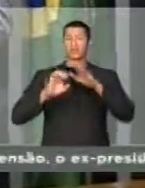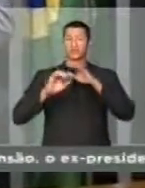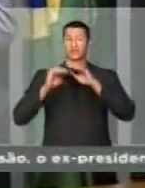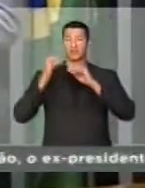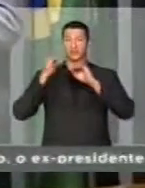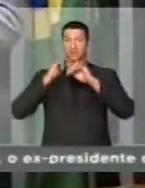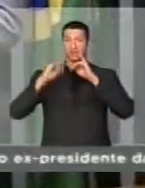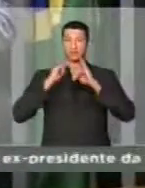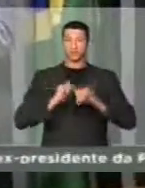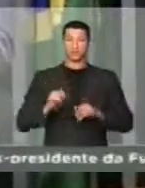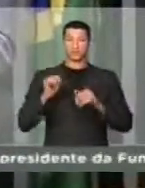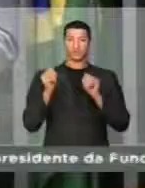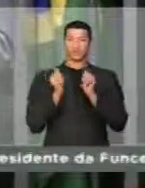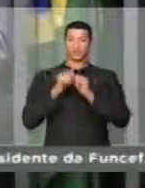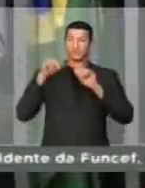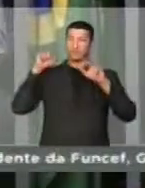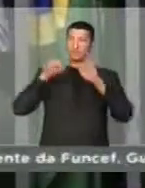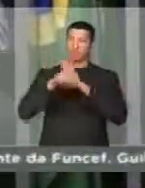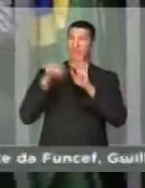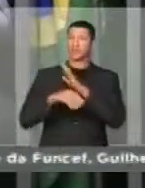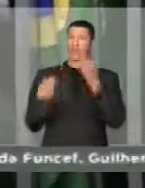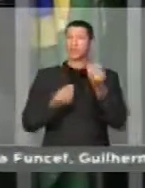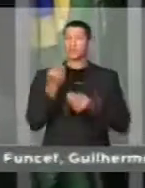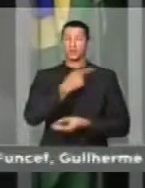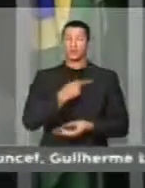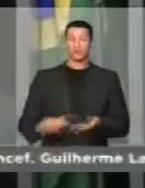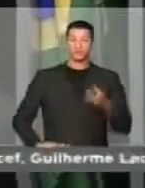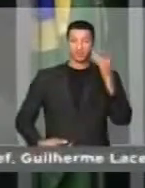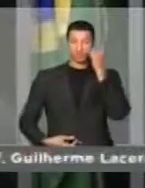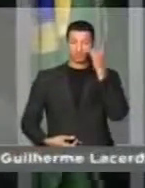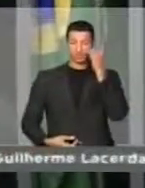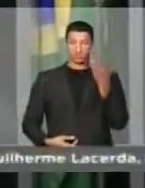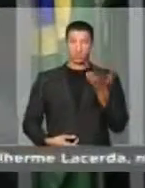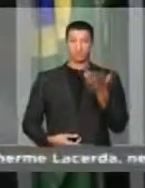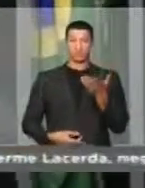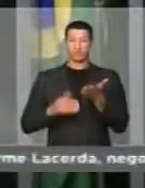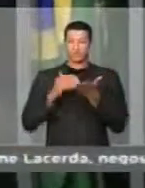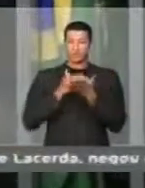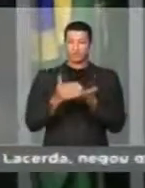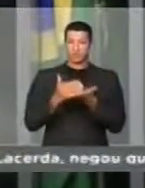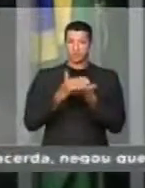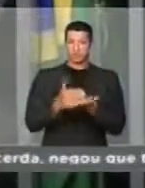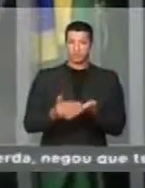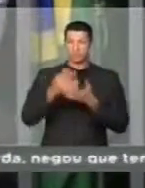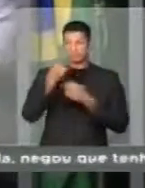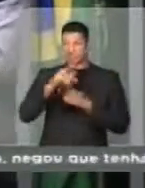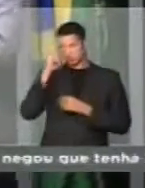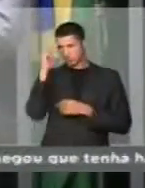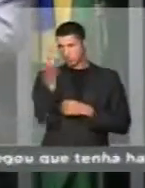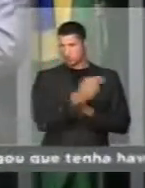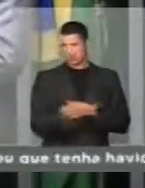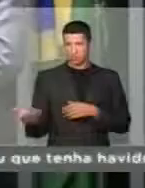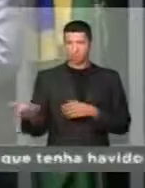imprensa questionando como é que a presidente Dilma começou o seu